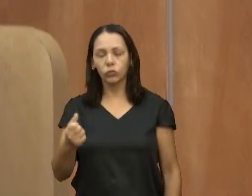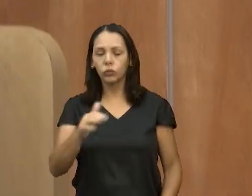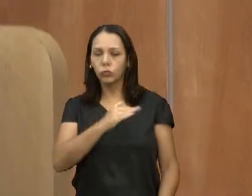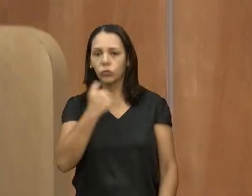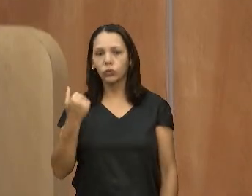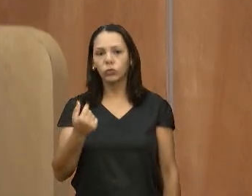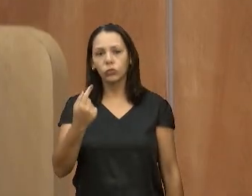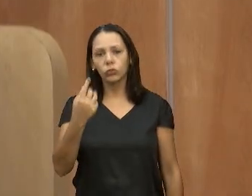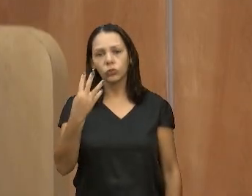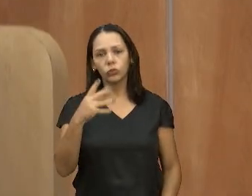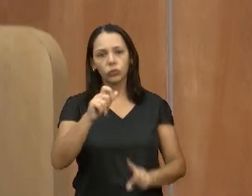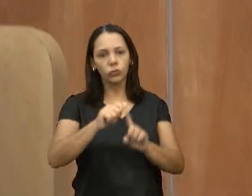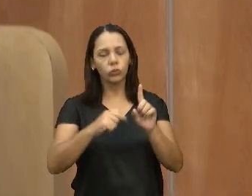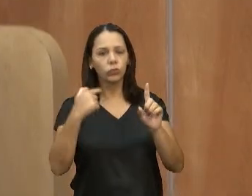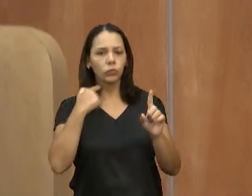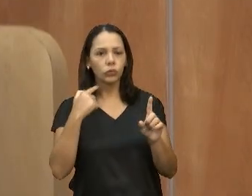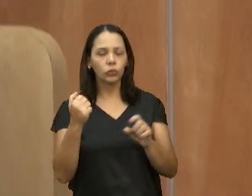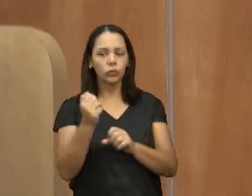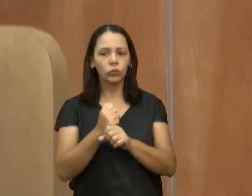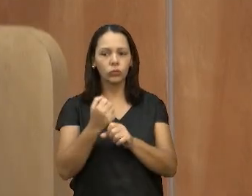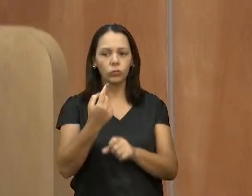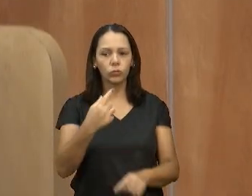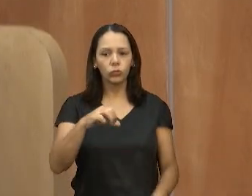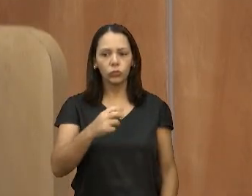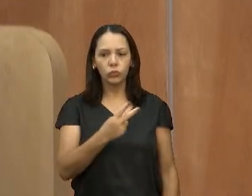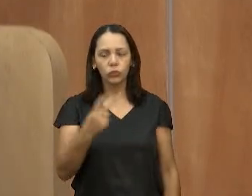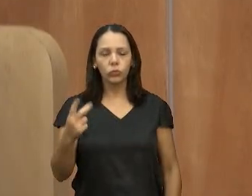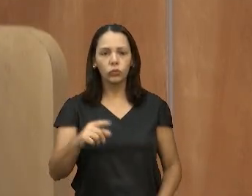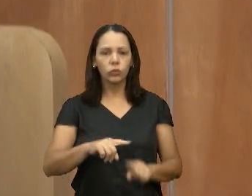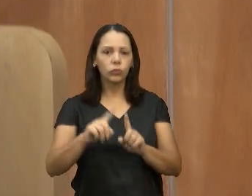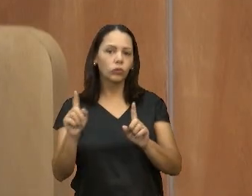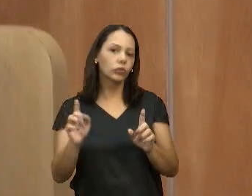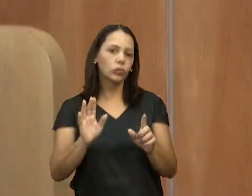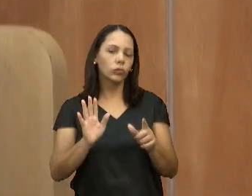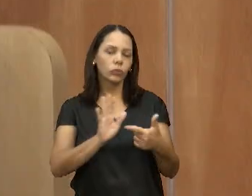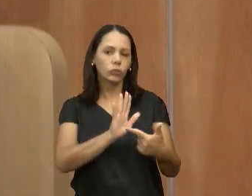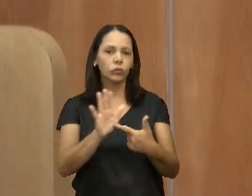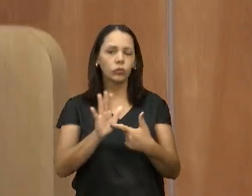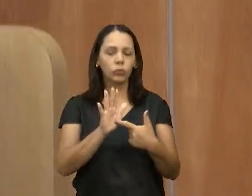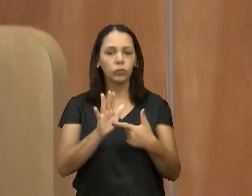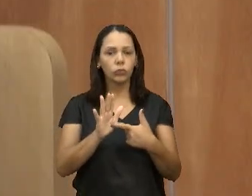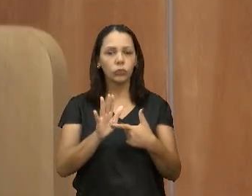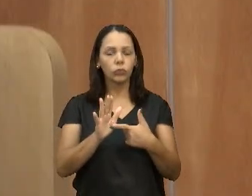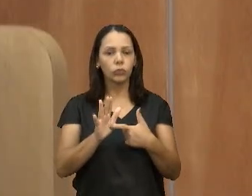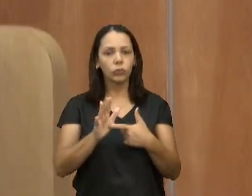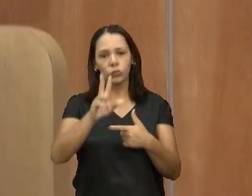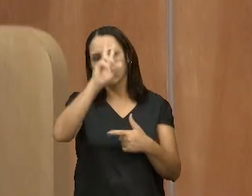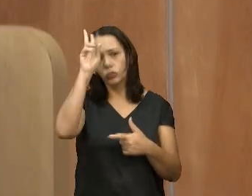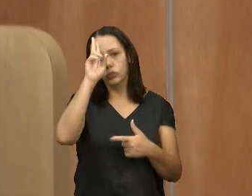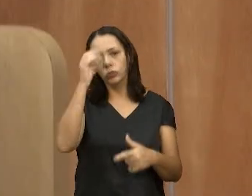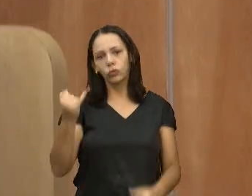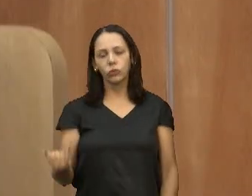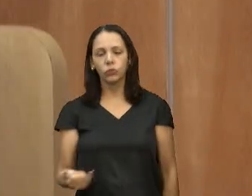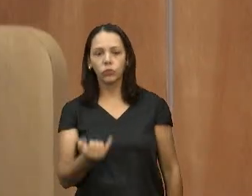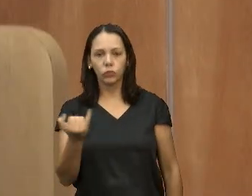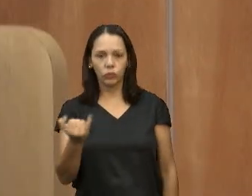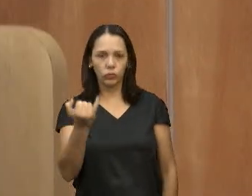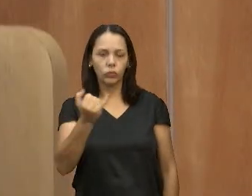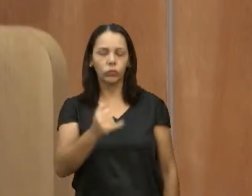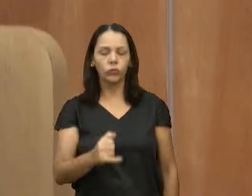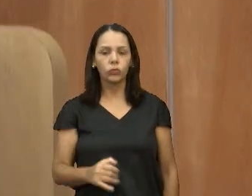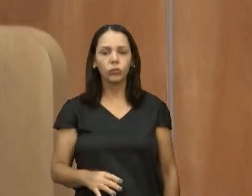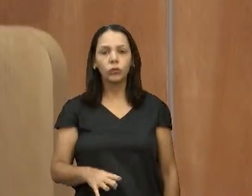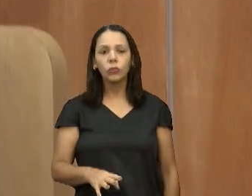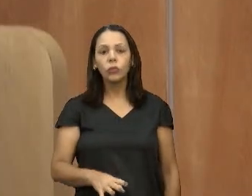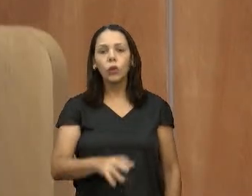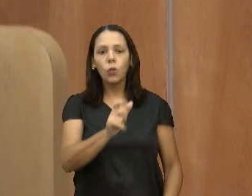espetacular para o Teatro de Jacareí e, é claro, para todo o Vale do Paraíba. Vamos agora conhecer um pouco mais dos artistas homenageados neste